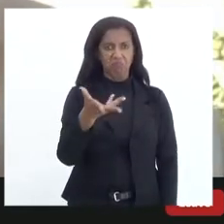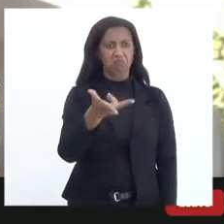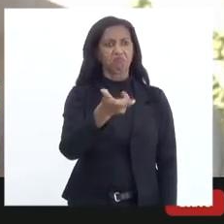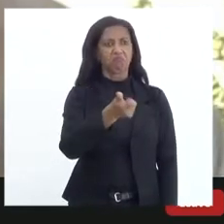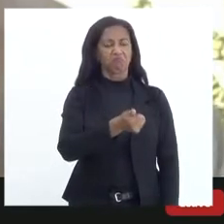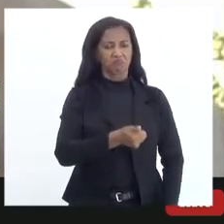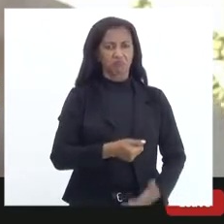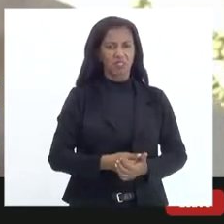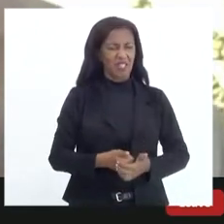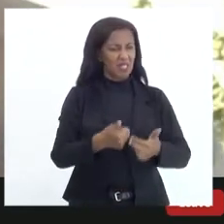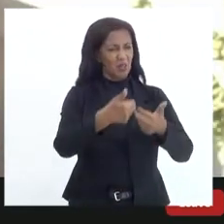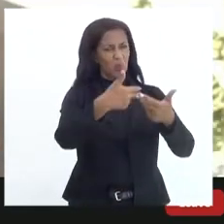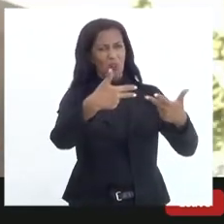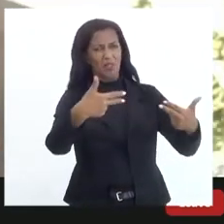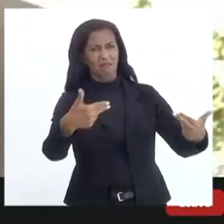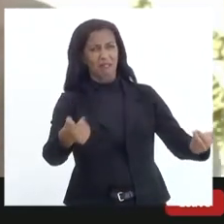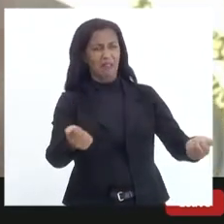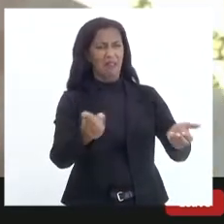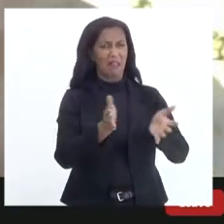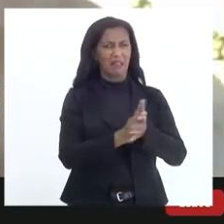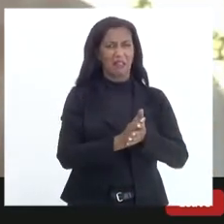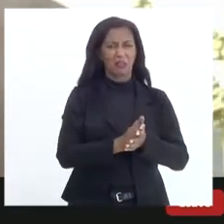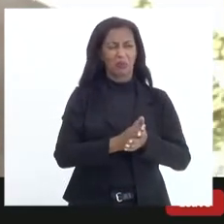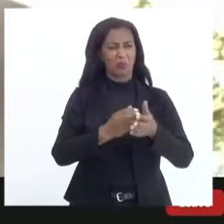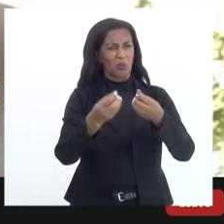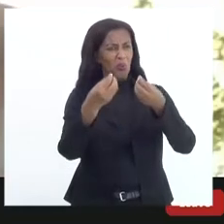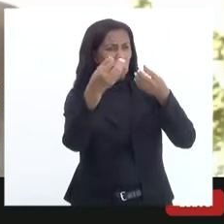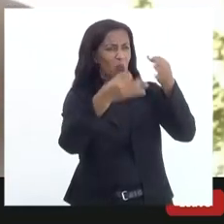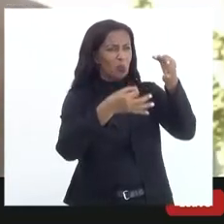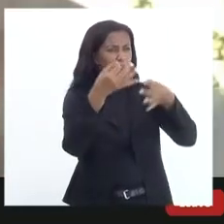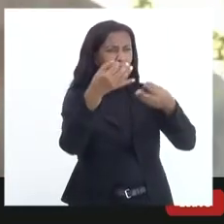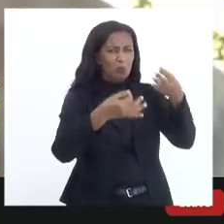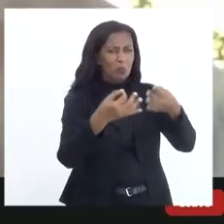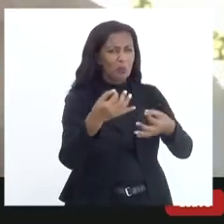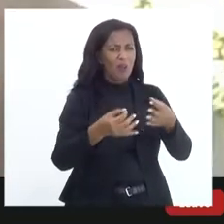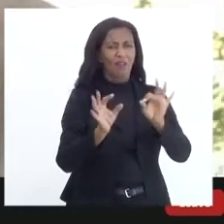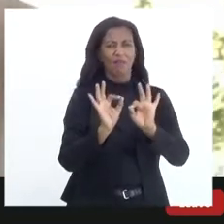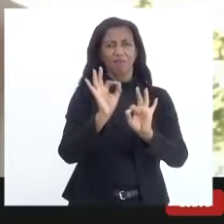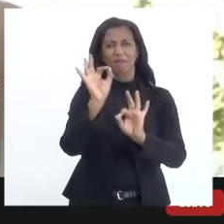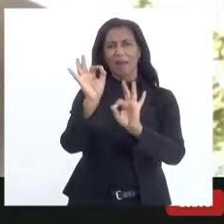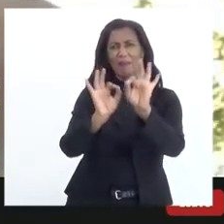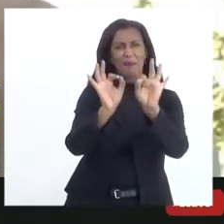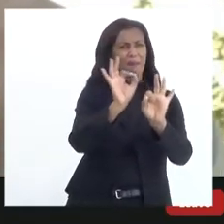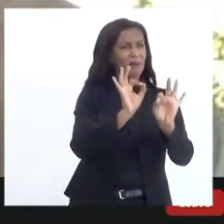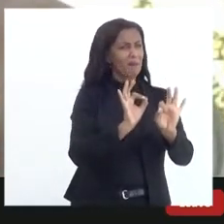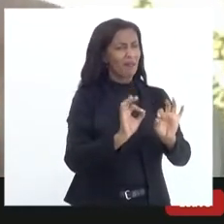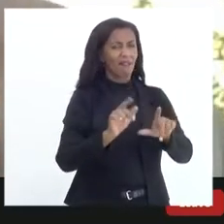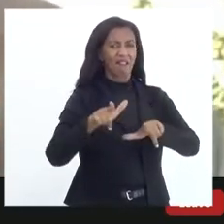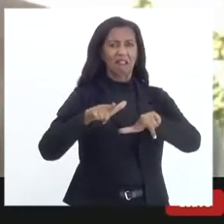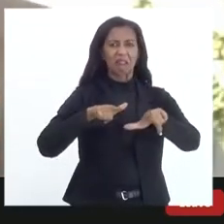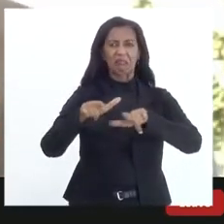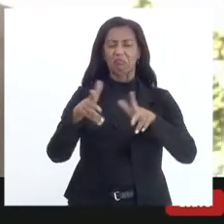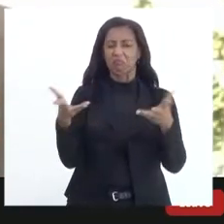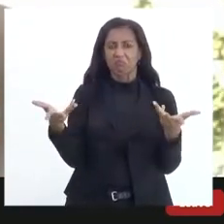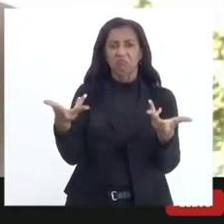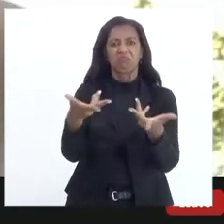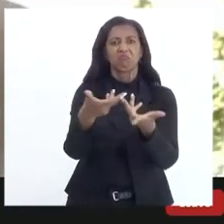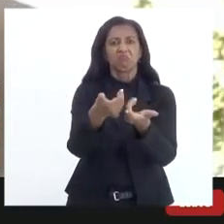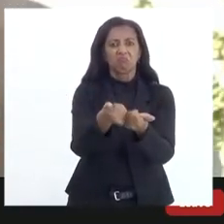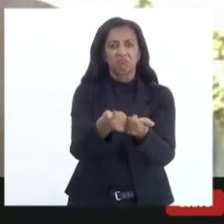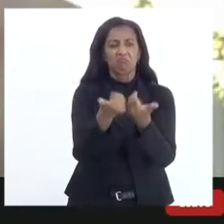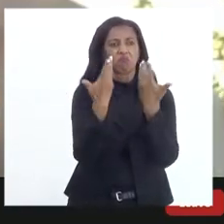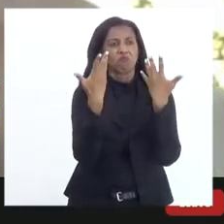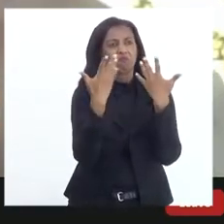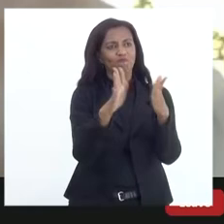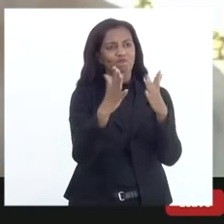Impressionante. A qualidade, o esmero, o detalhamento. Que trabalho extraordinário. Né? Que